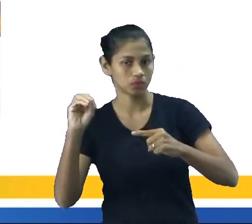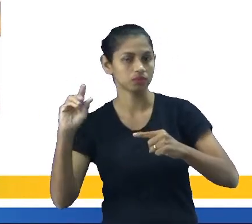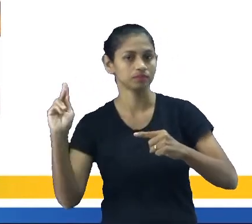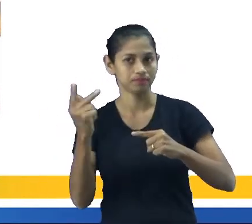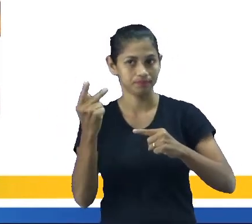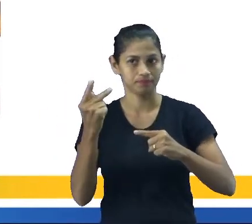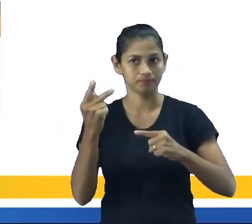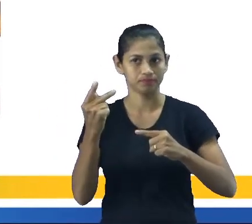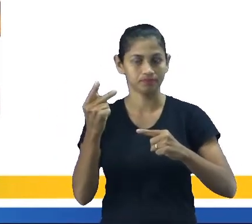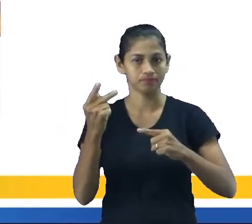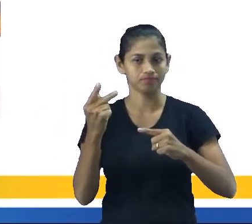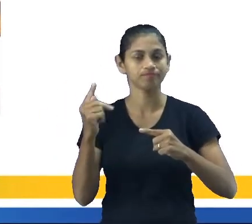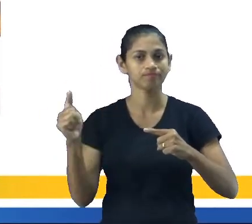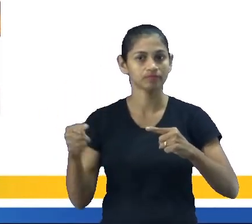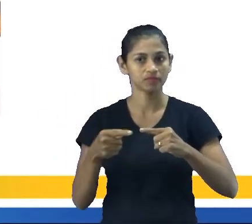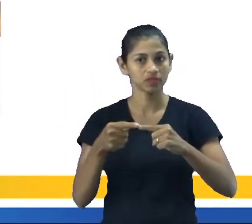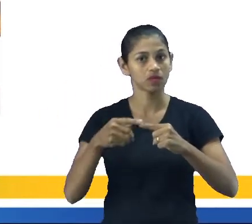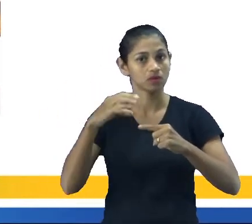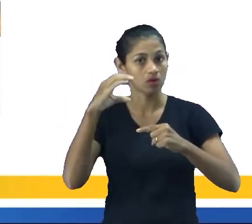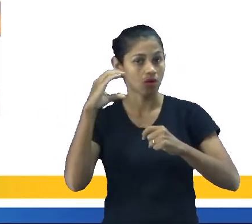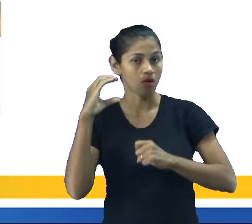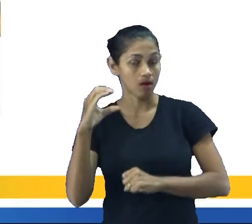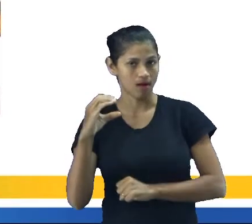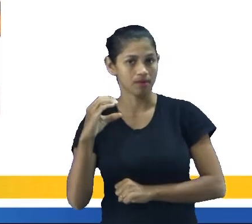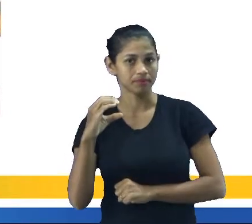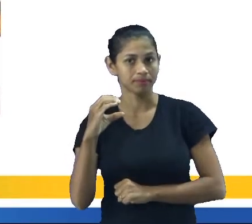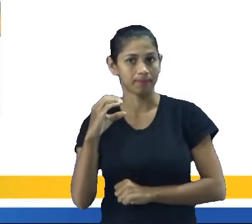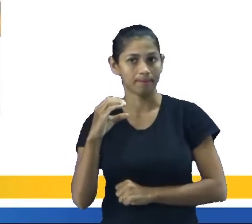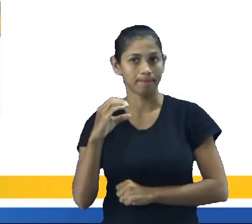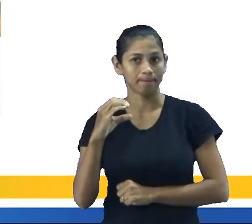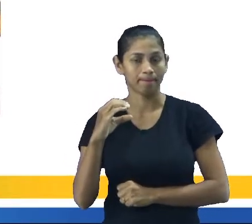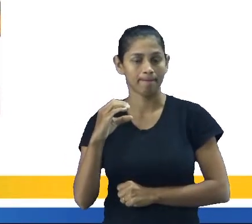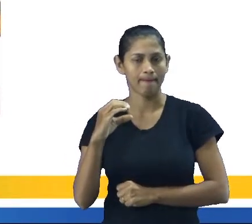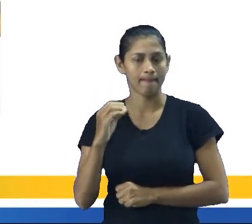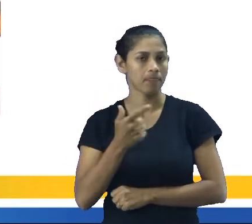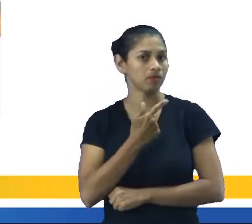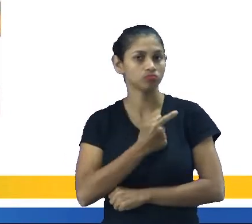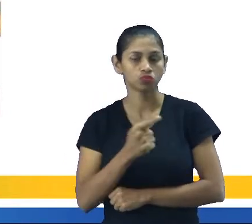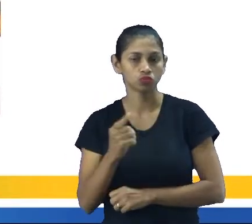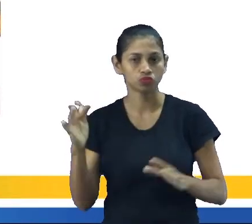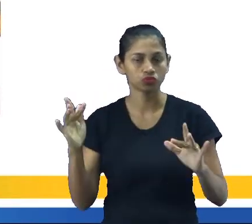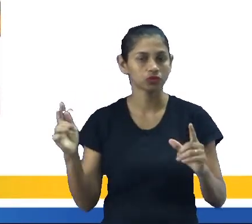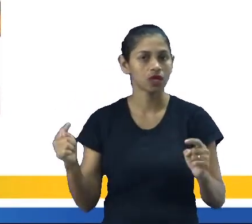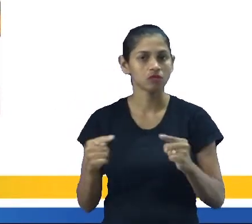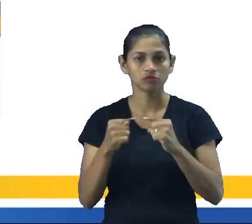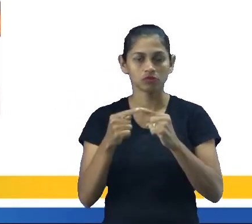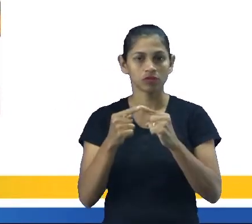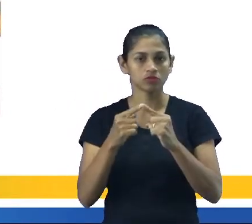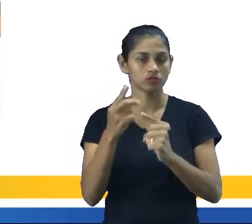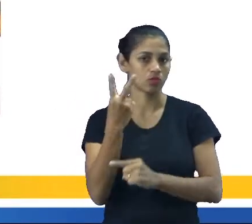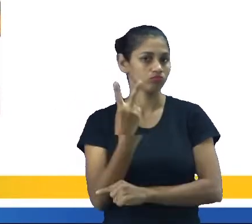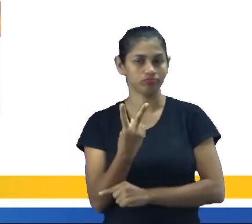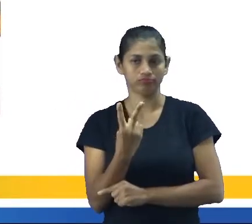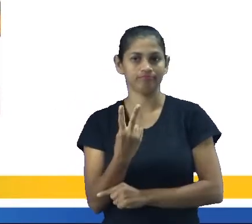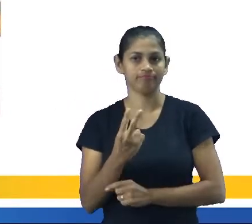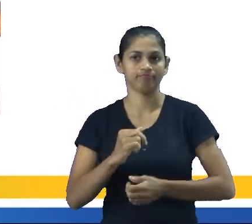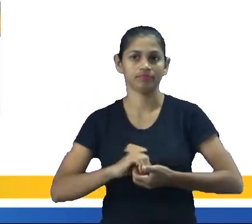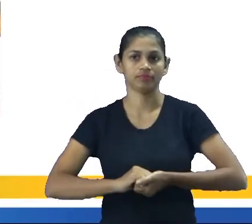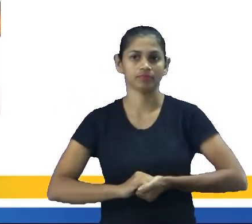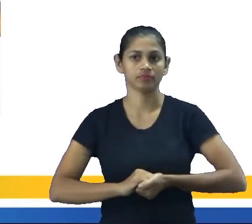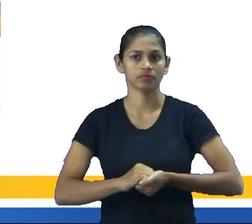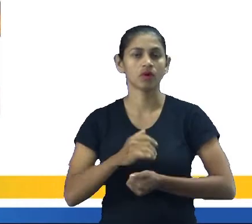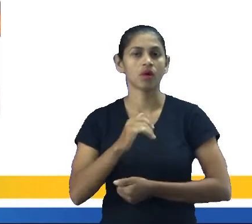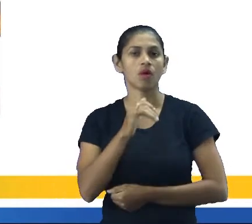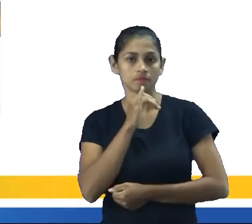ligado a um carbono saturado, ou seja, sem nenhuma ligação dupla. Então daqui é um exemplo de